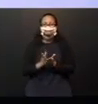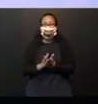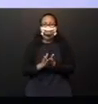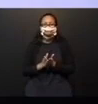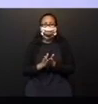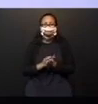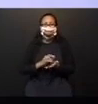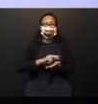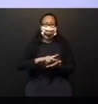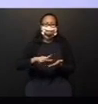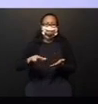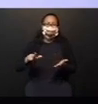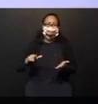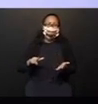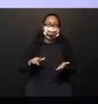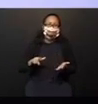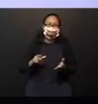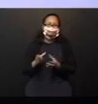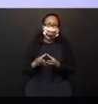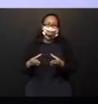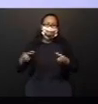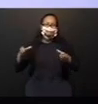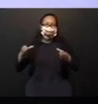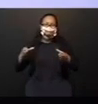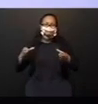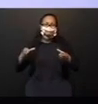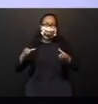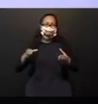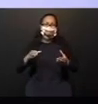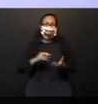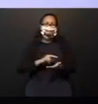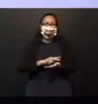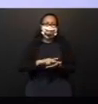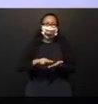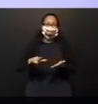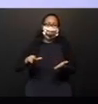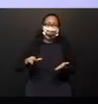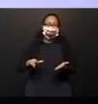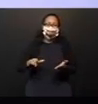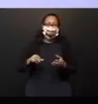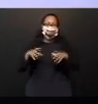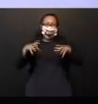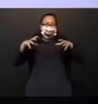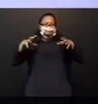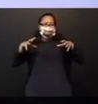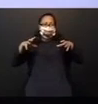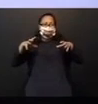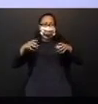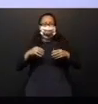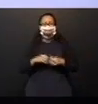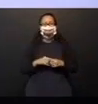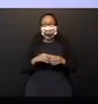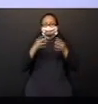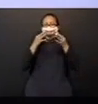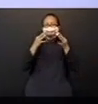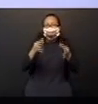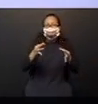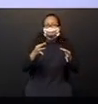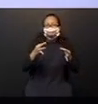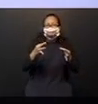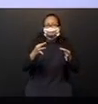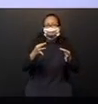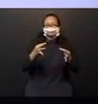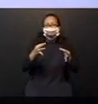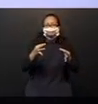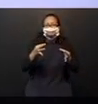várias cestas, muitos monstros. E chama a atenção de vocês para uma coisa que às